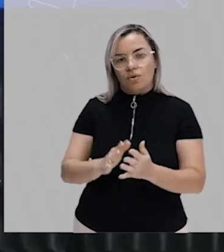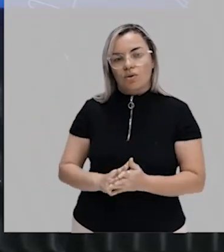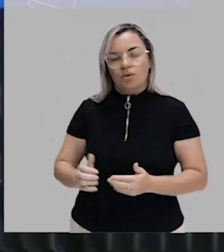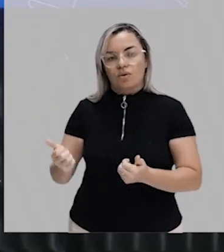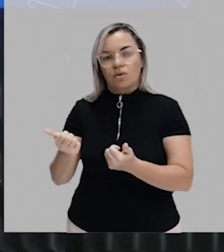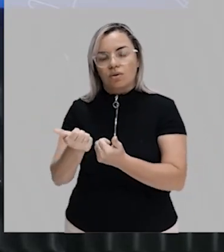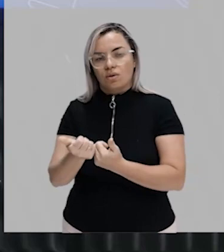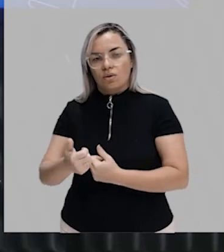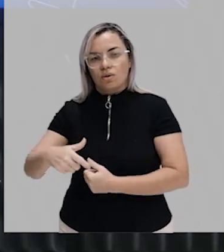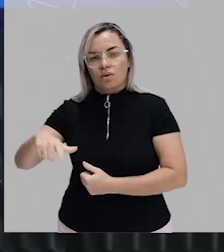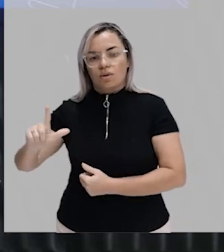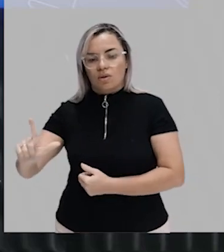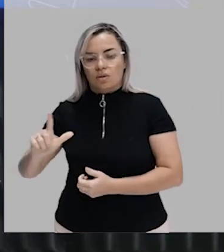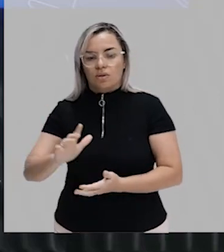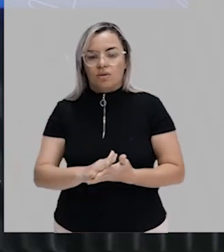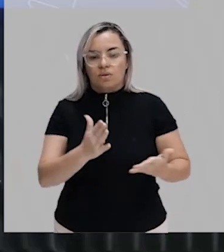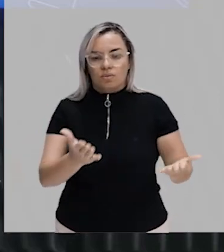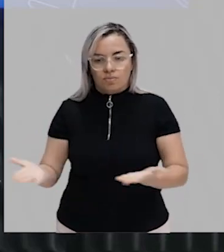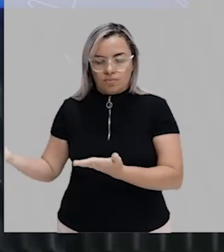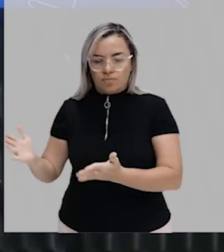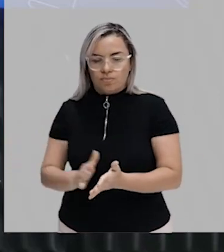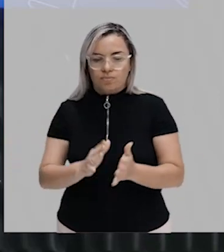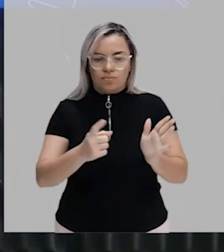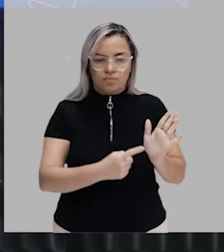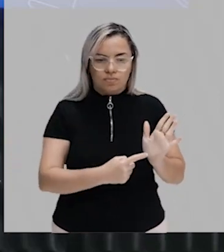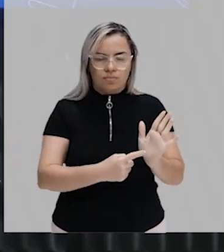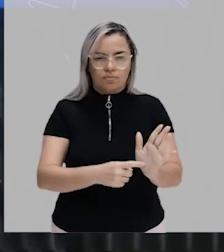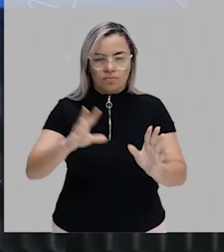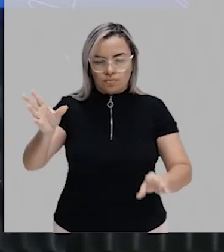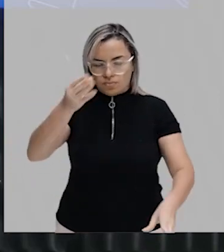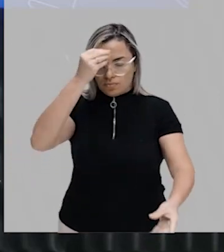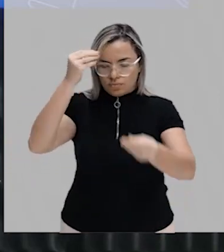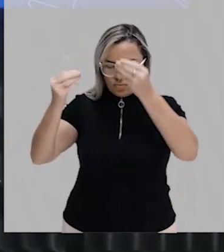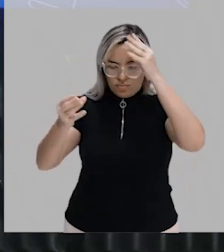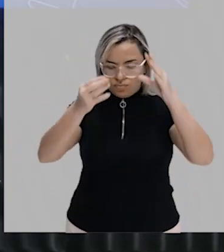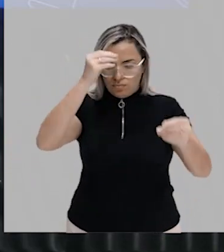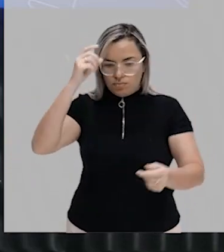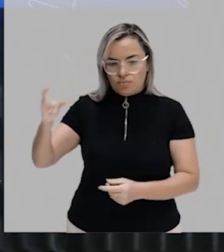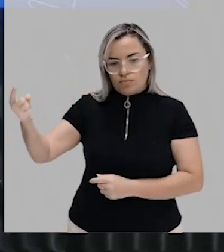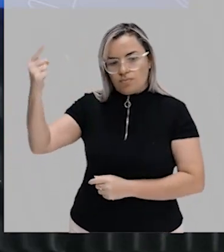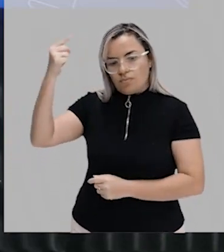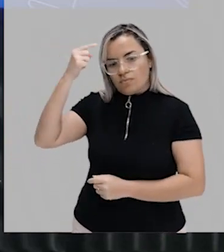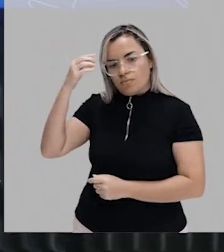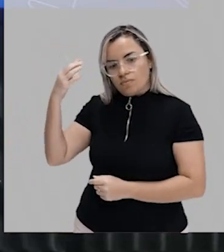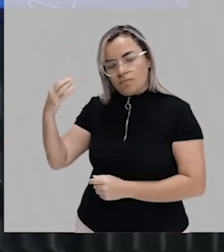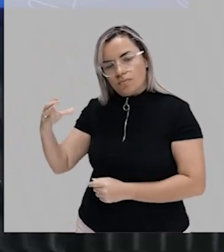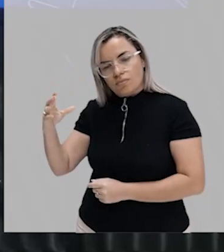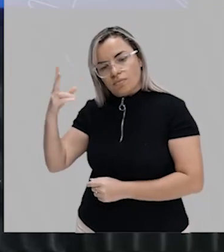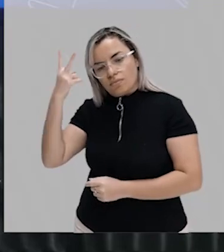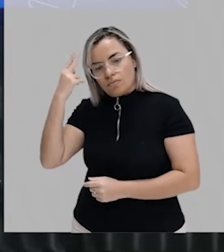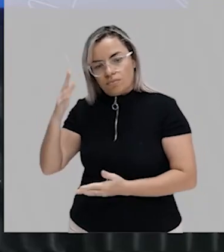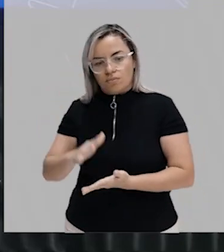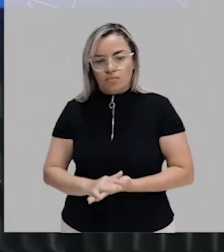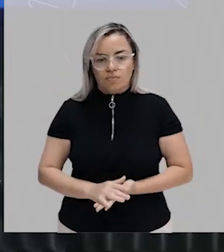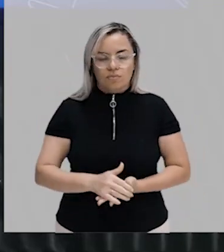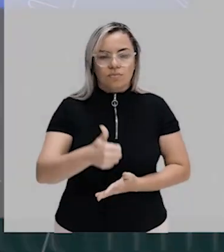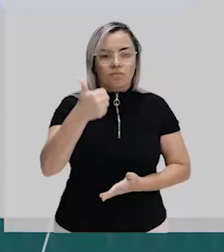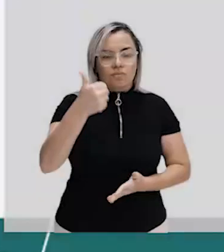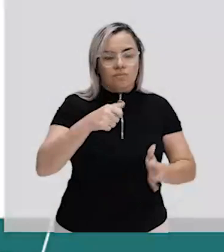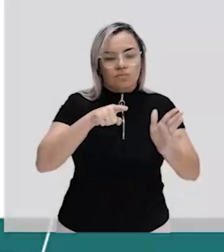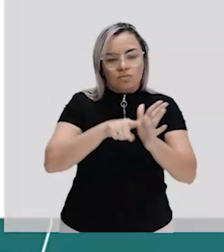gente poder fixar melhor essa ideia da concentração comum, tá bom? Então, primeira